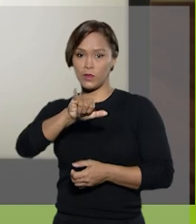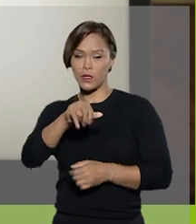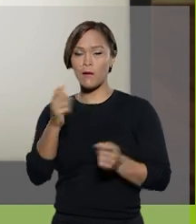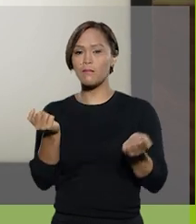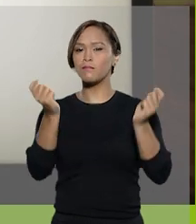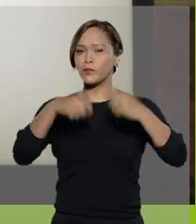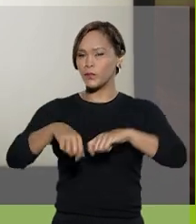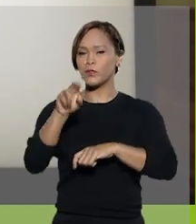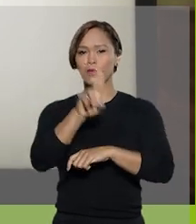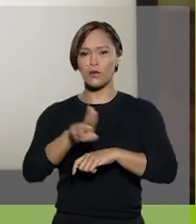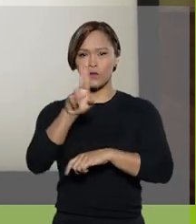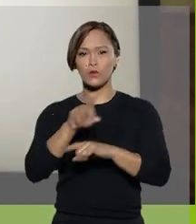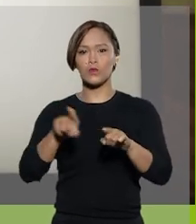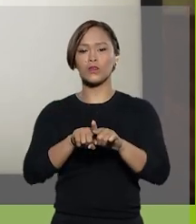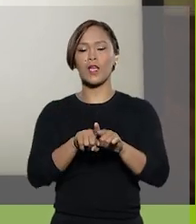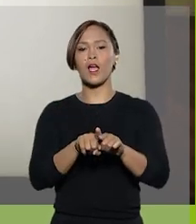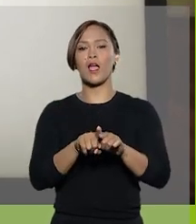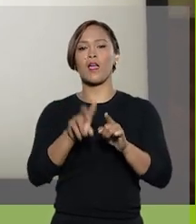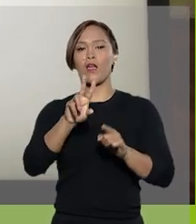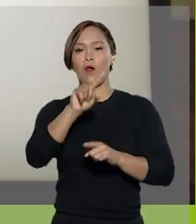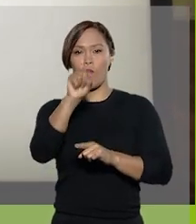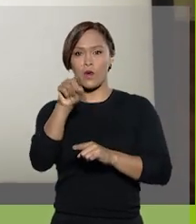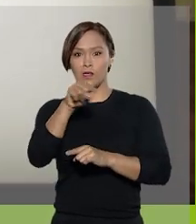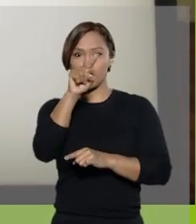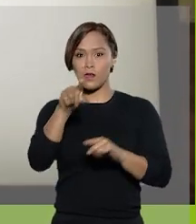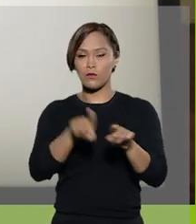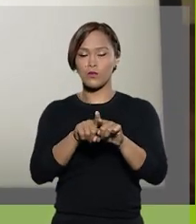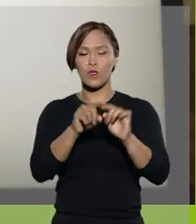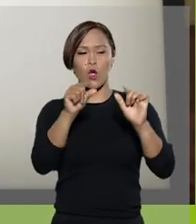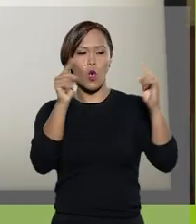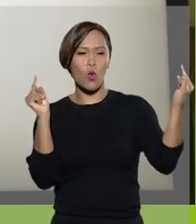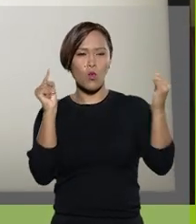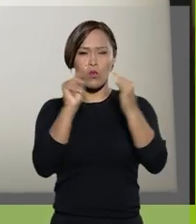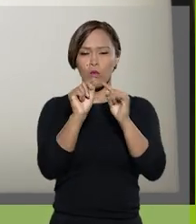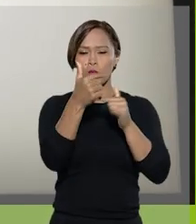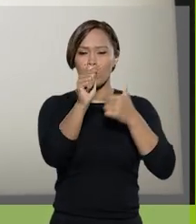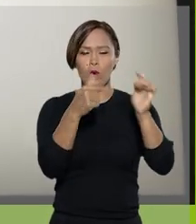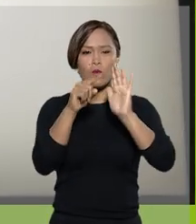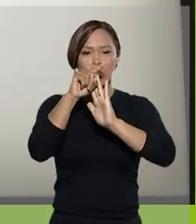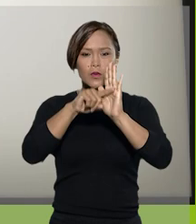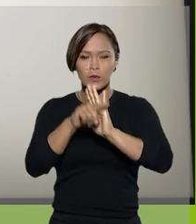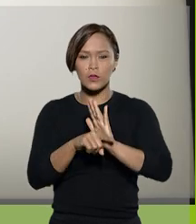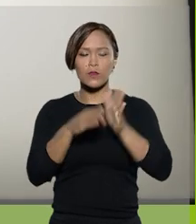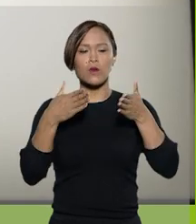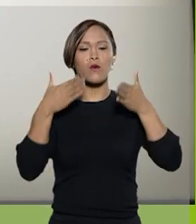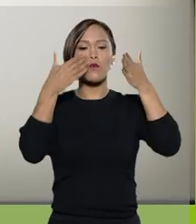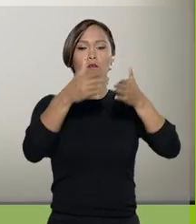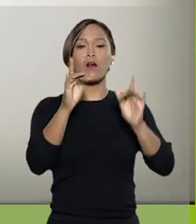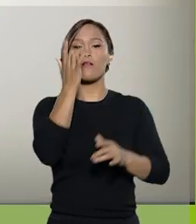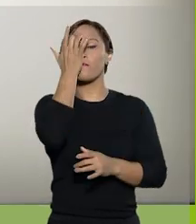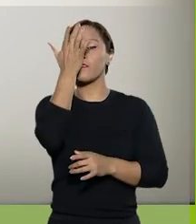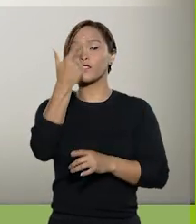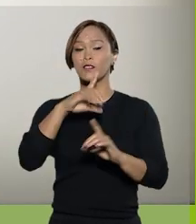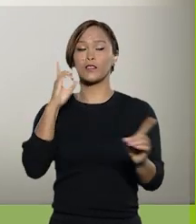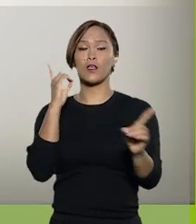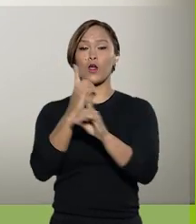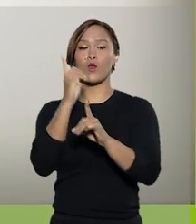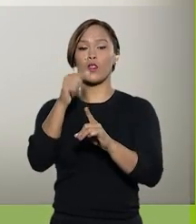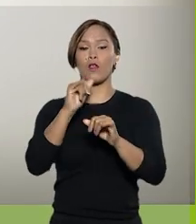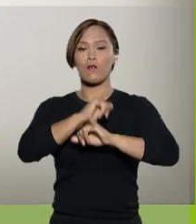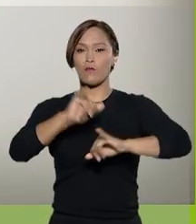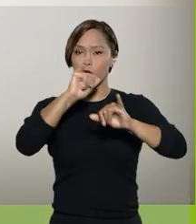permite a utilização do asterisco e de conectores em alguns campos de pesquisa com o objetivo de facilitar a localização